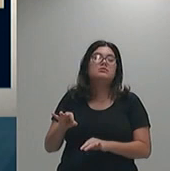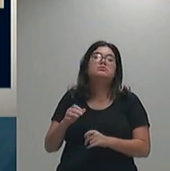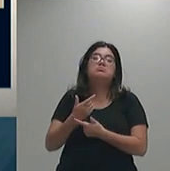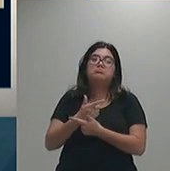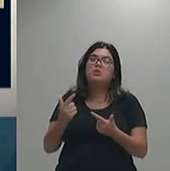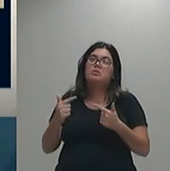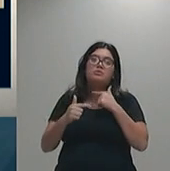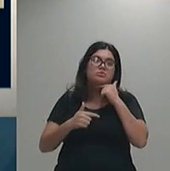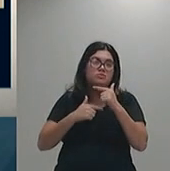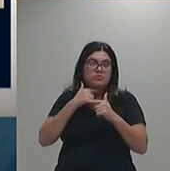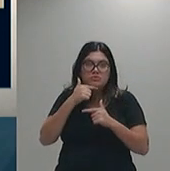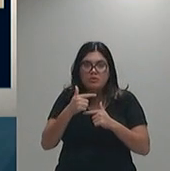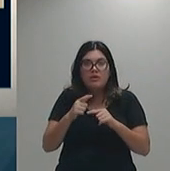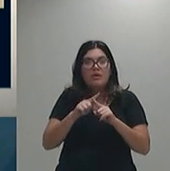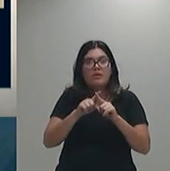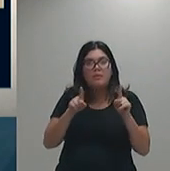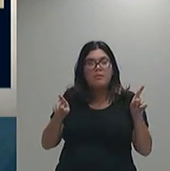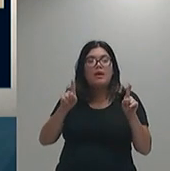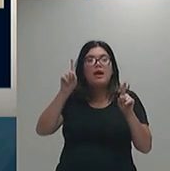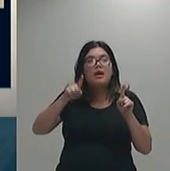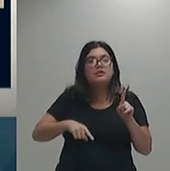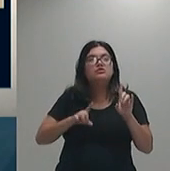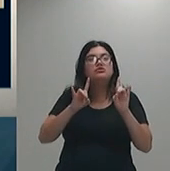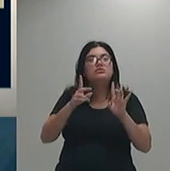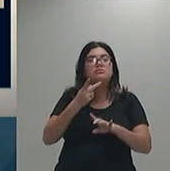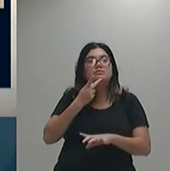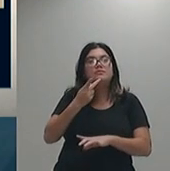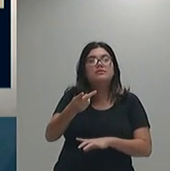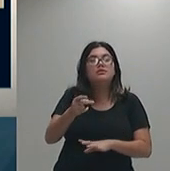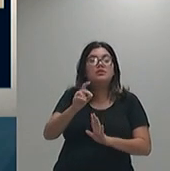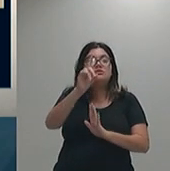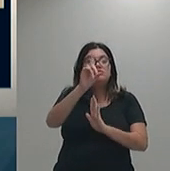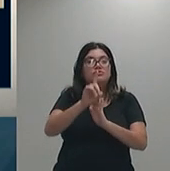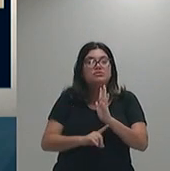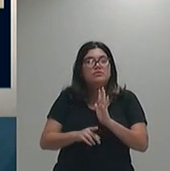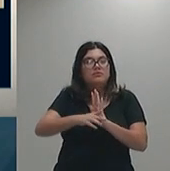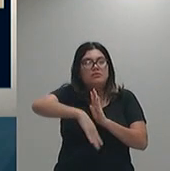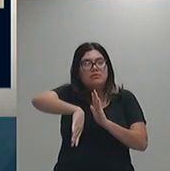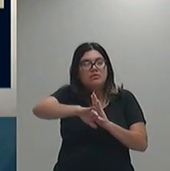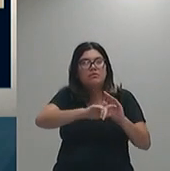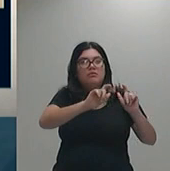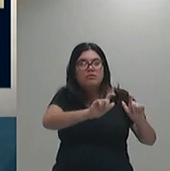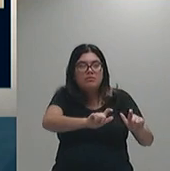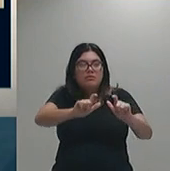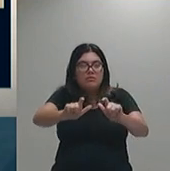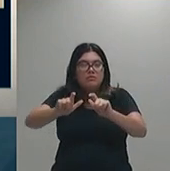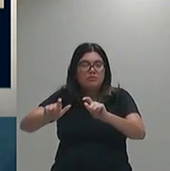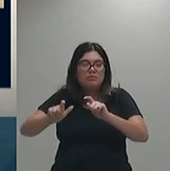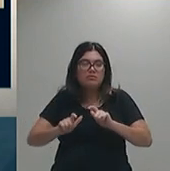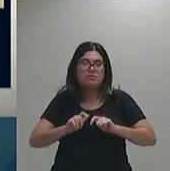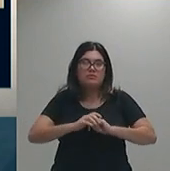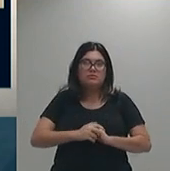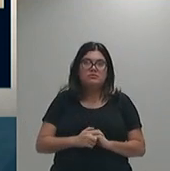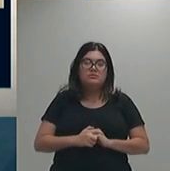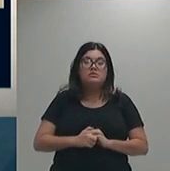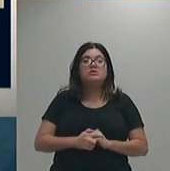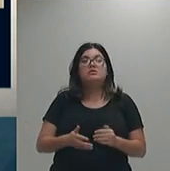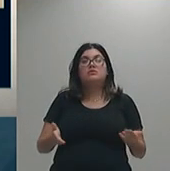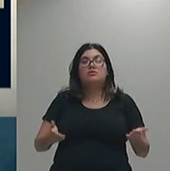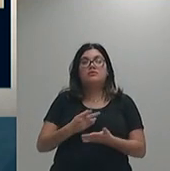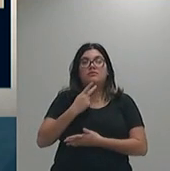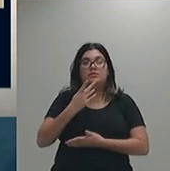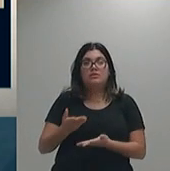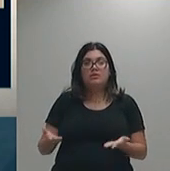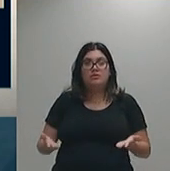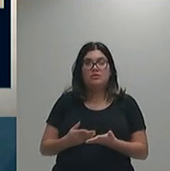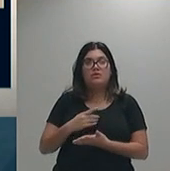mas é apenas para dizer o direito entre aquelas partes Então como diz agora o ministro